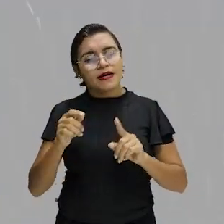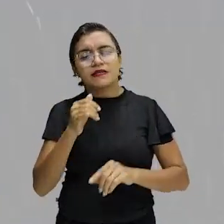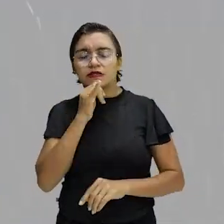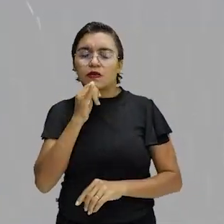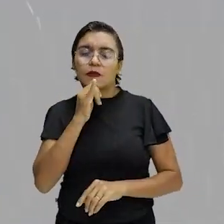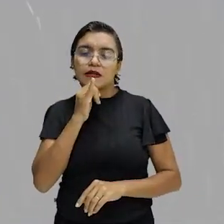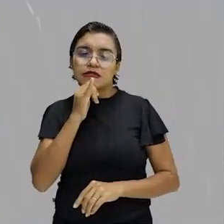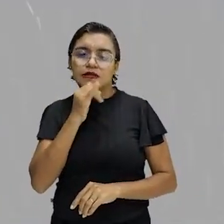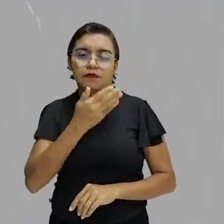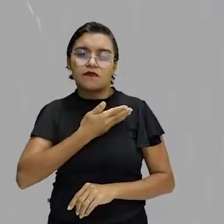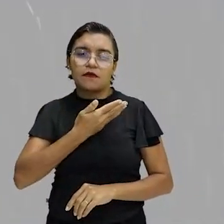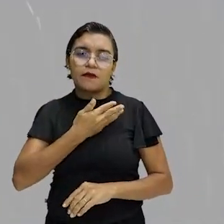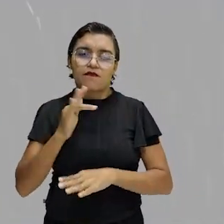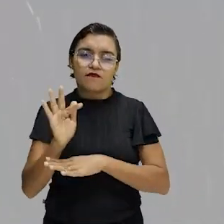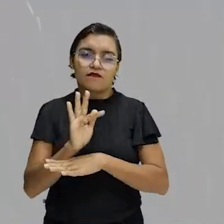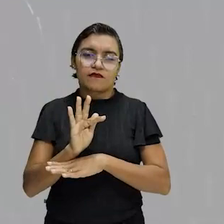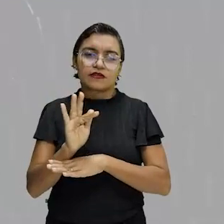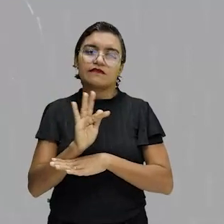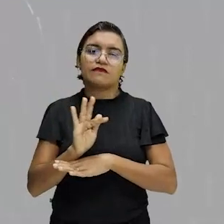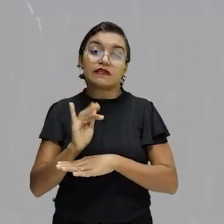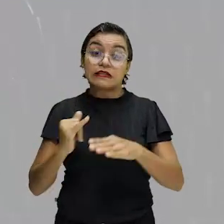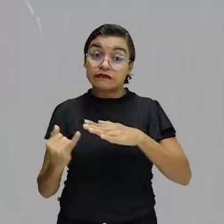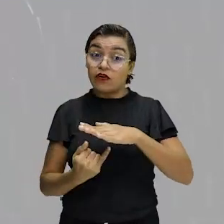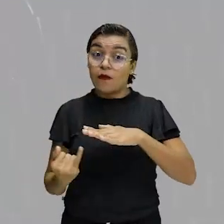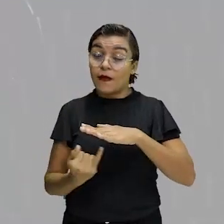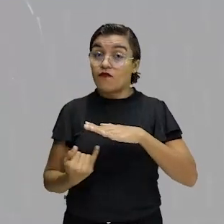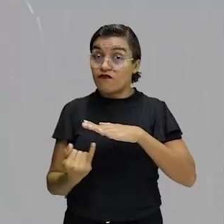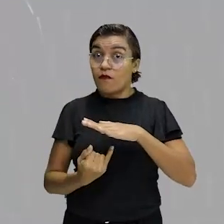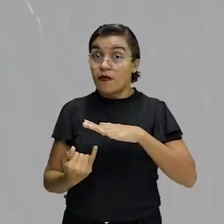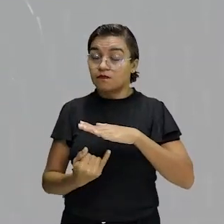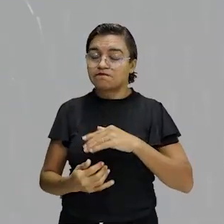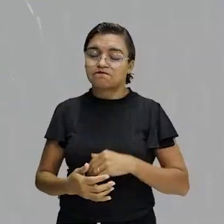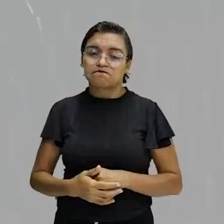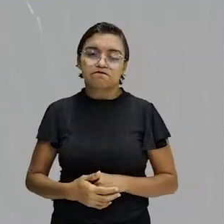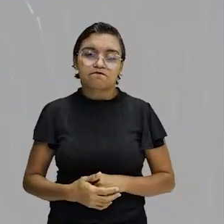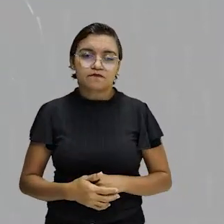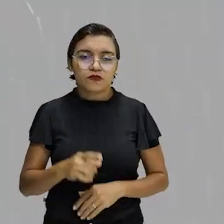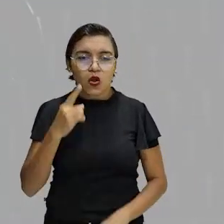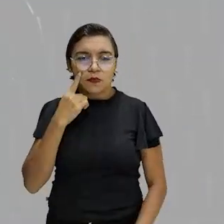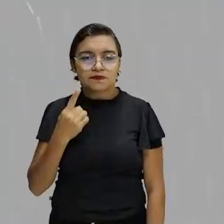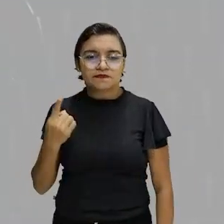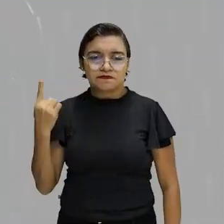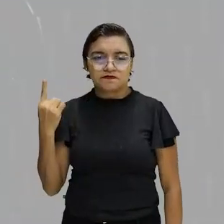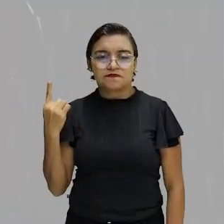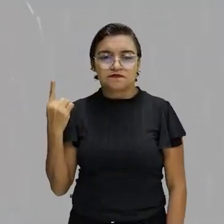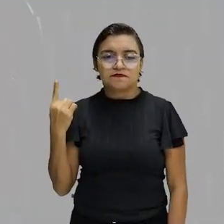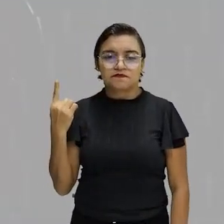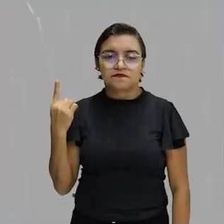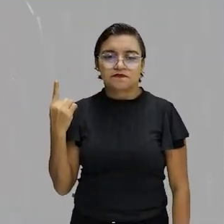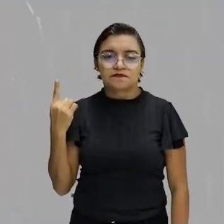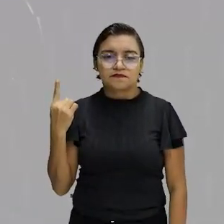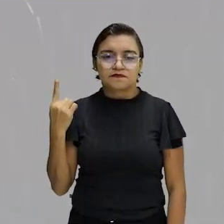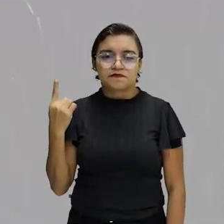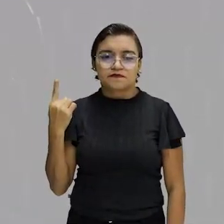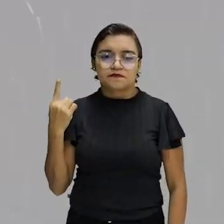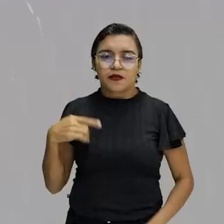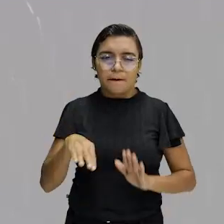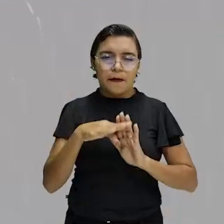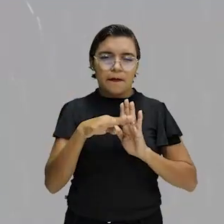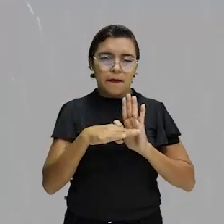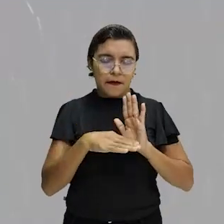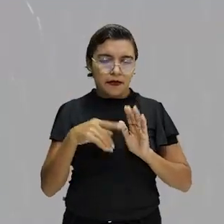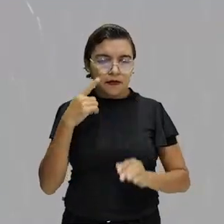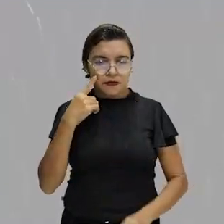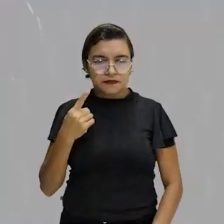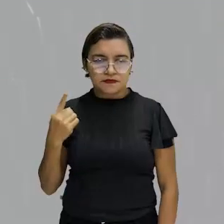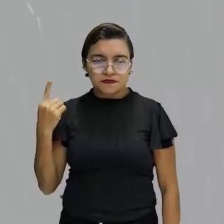de um e-mail informal, né? De Pablo, a data terça-feira, 13 de maio de 2014, às 13h45, para